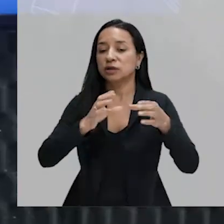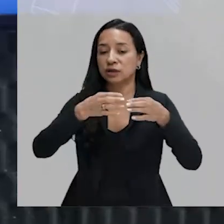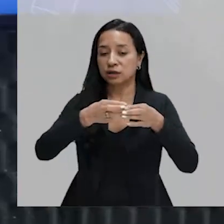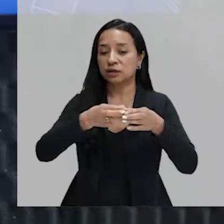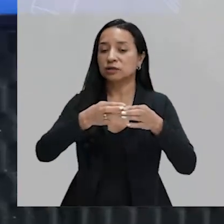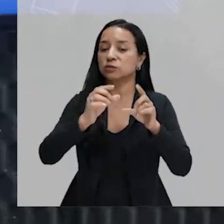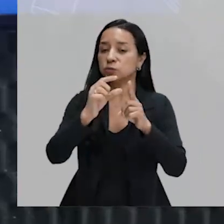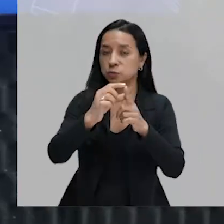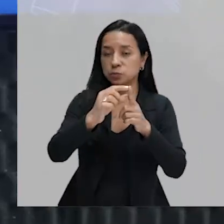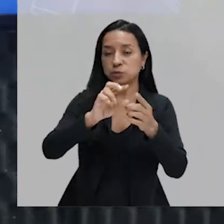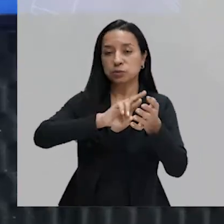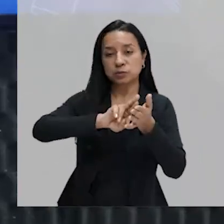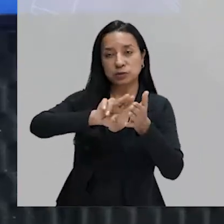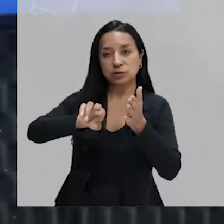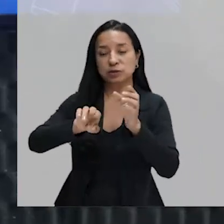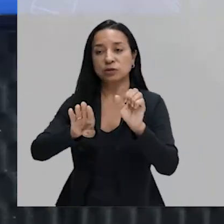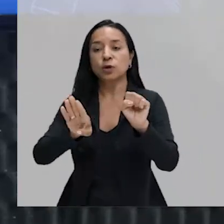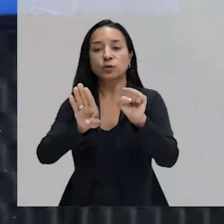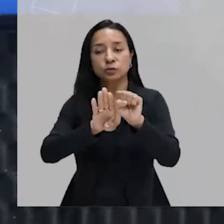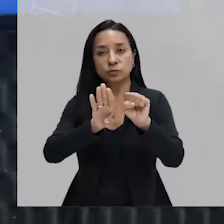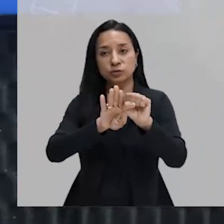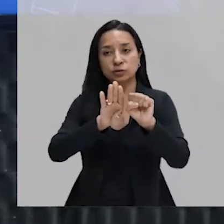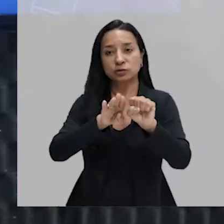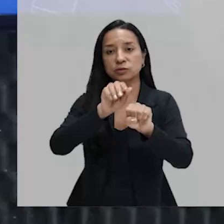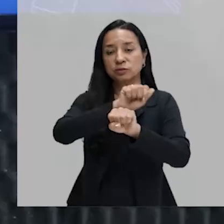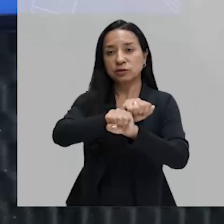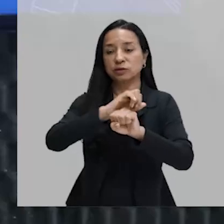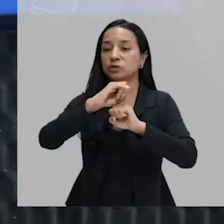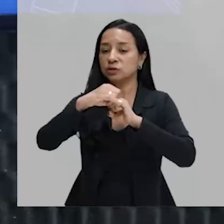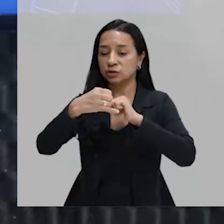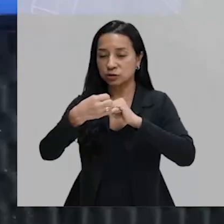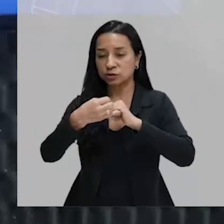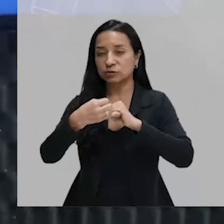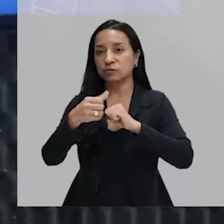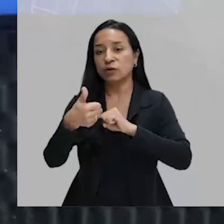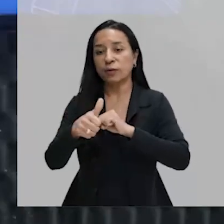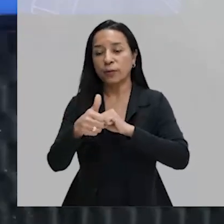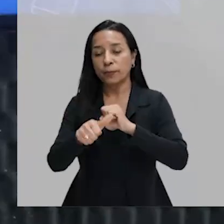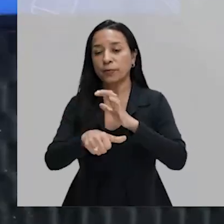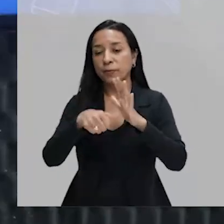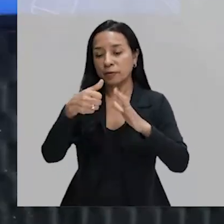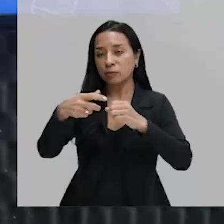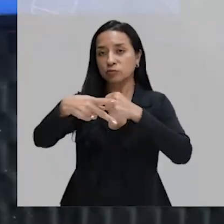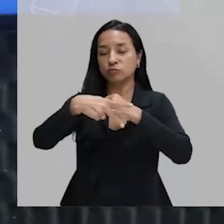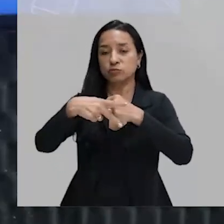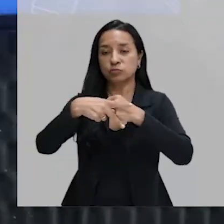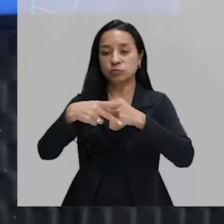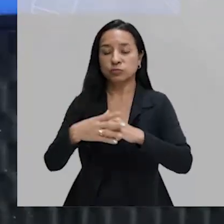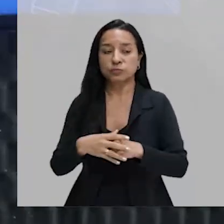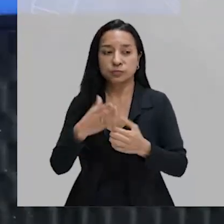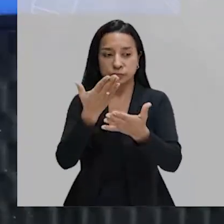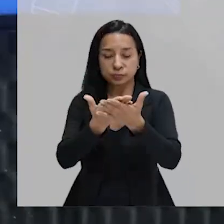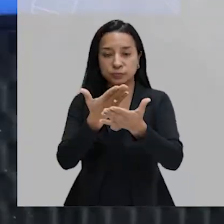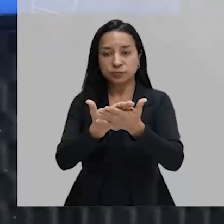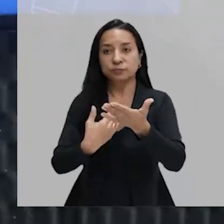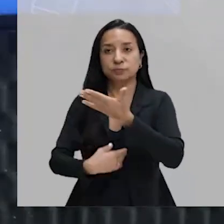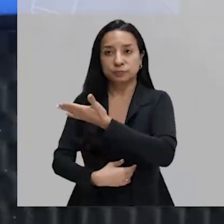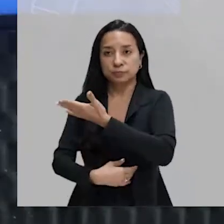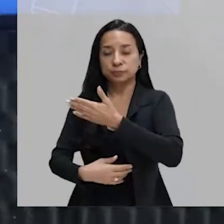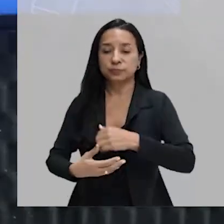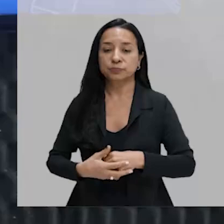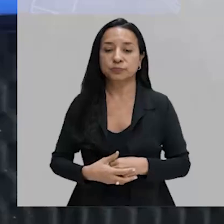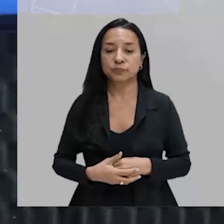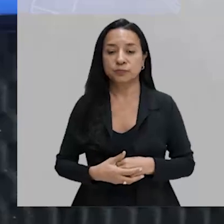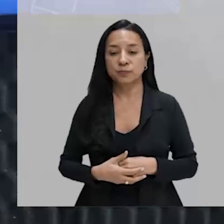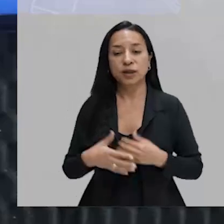variáveis. Nós temos já de substantivo, de adjetivo e a primeira parte sobre pronome. Essa aula aqui, então,